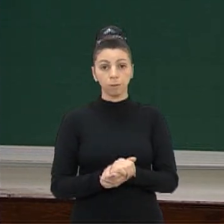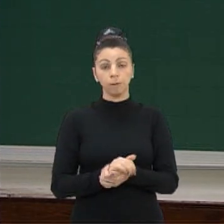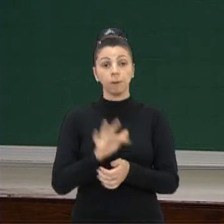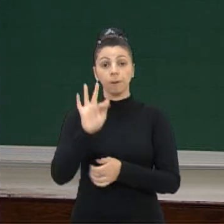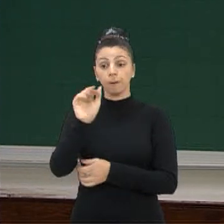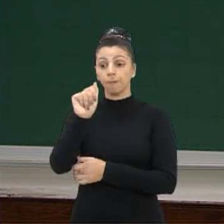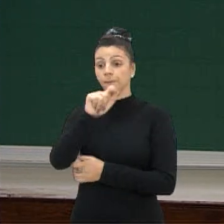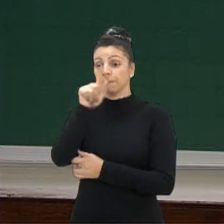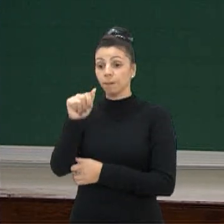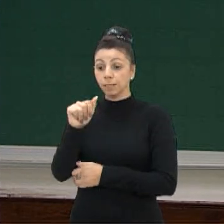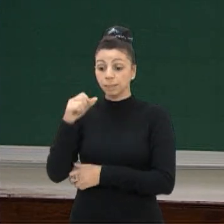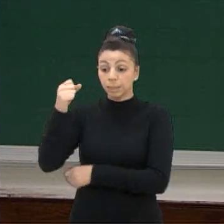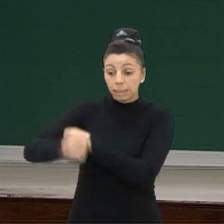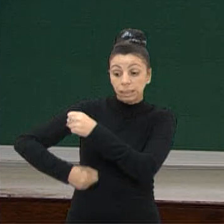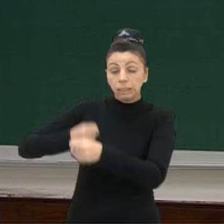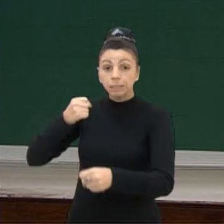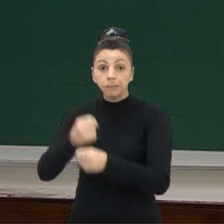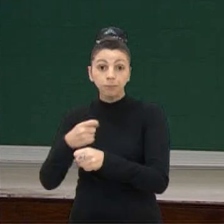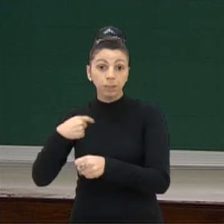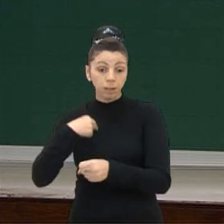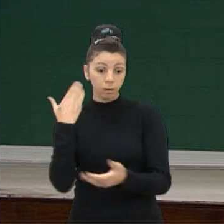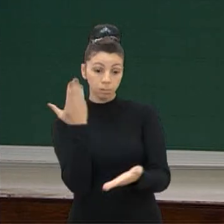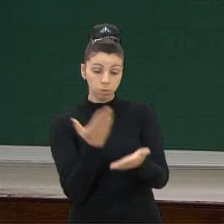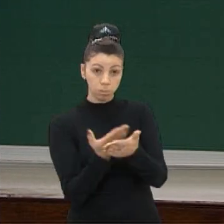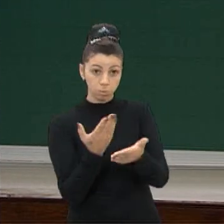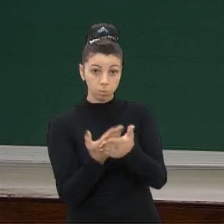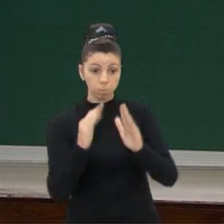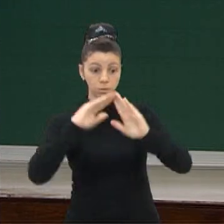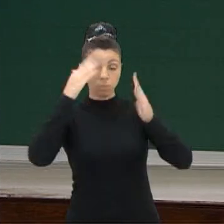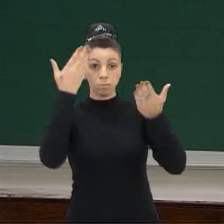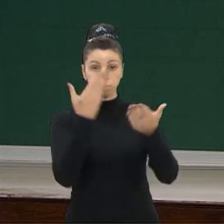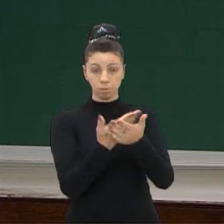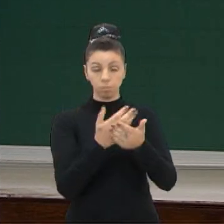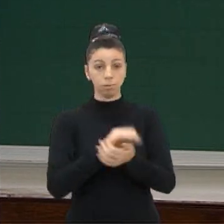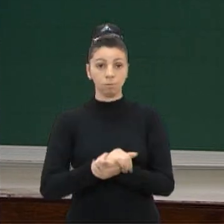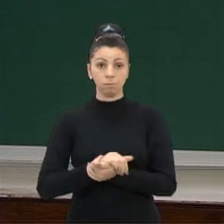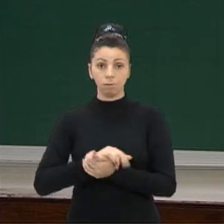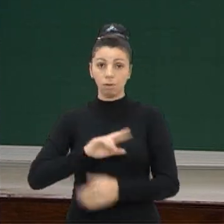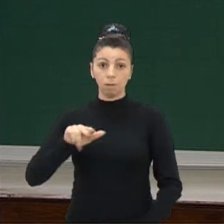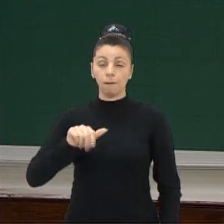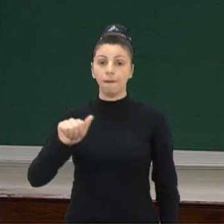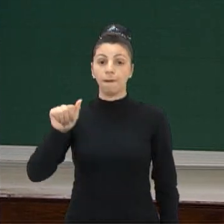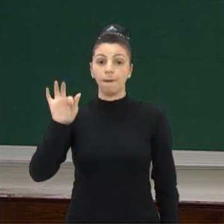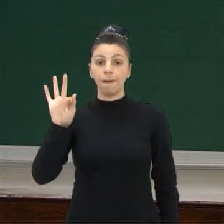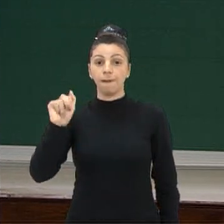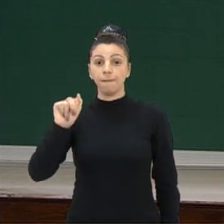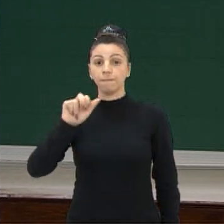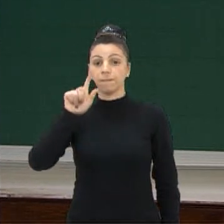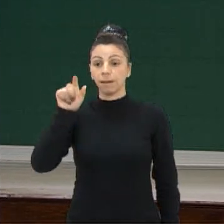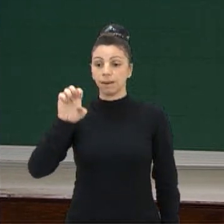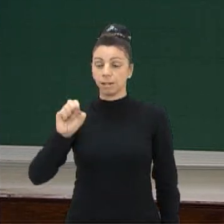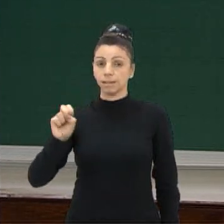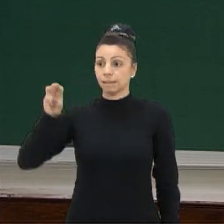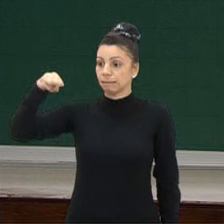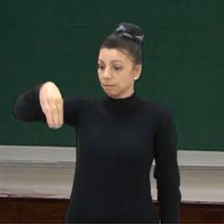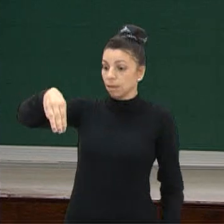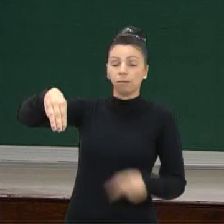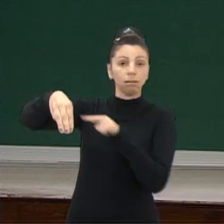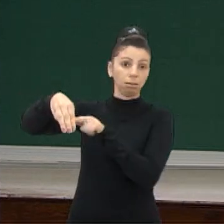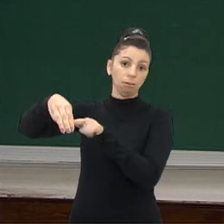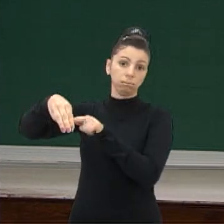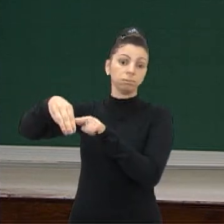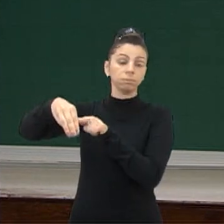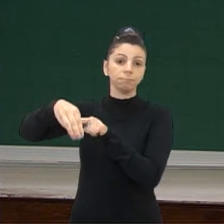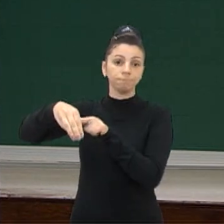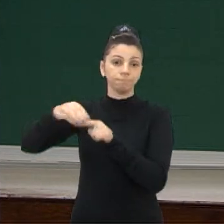que eu estudo nessa escola, eu digo... quer dizer, eu não digo fazem anos, né? Que o normal das pessoas é pensar, bom, se são anos, é plural,